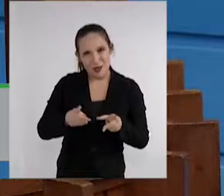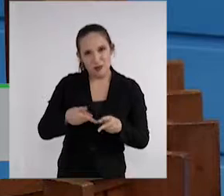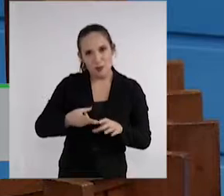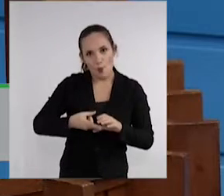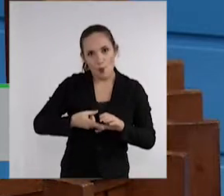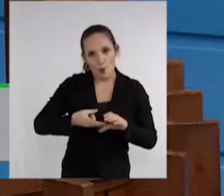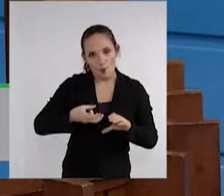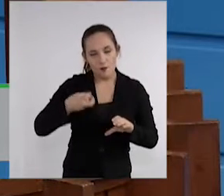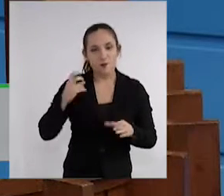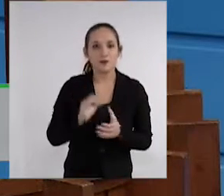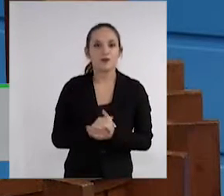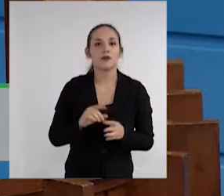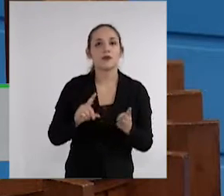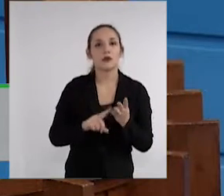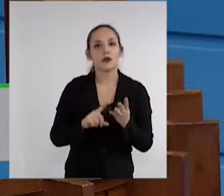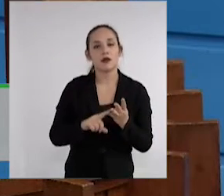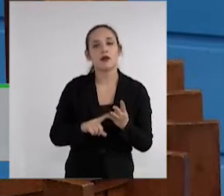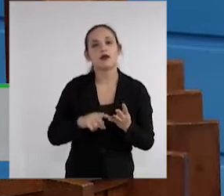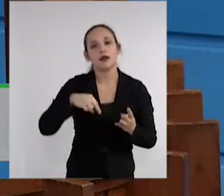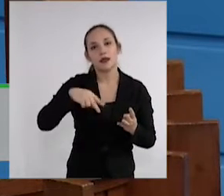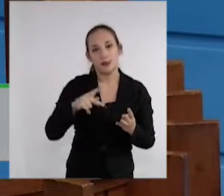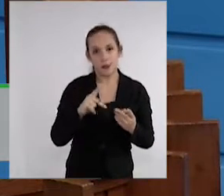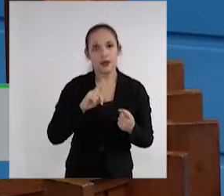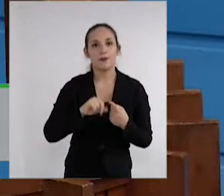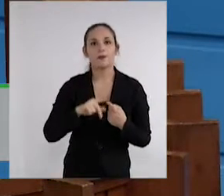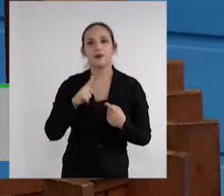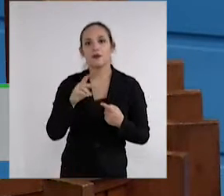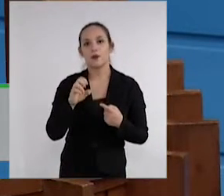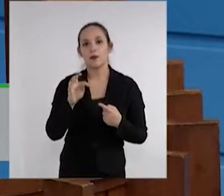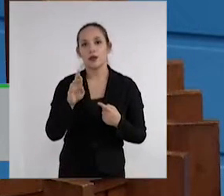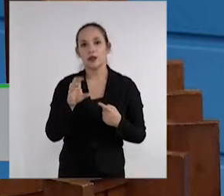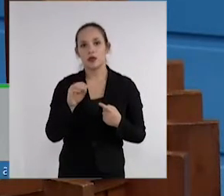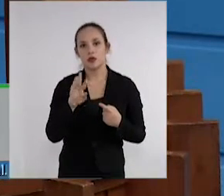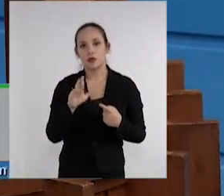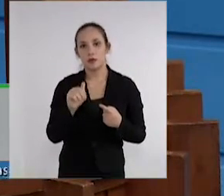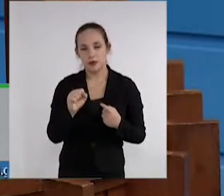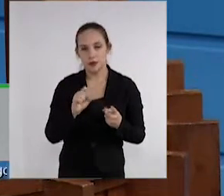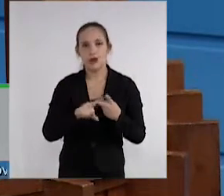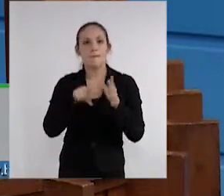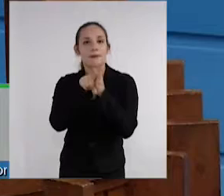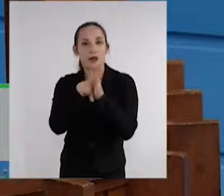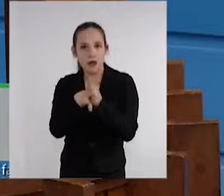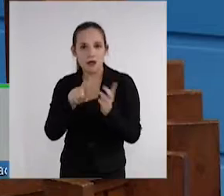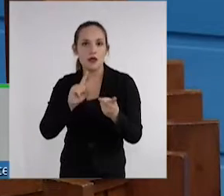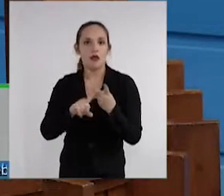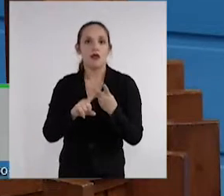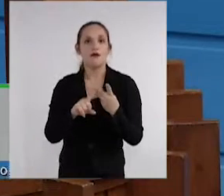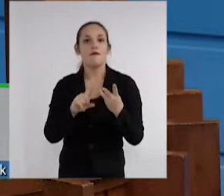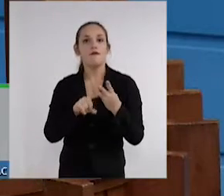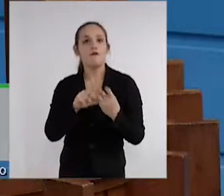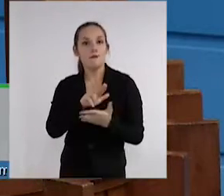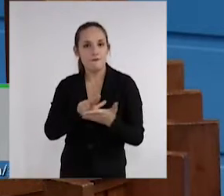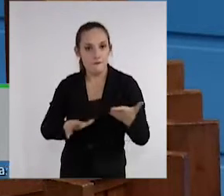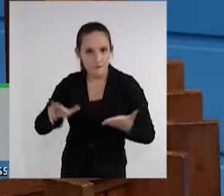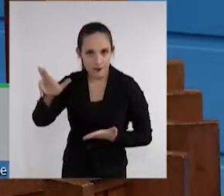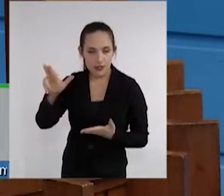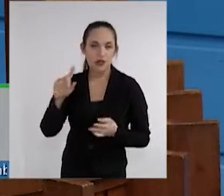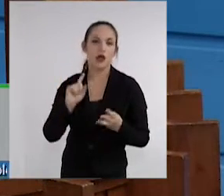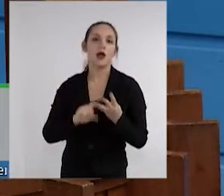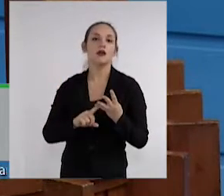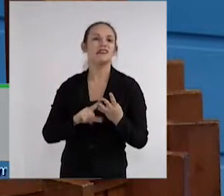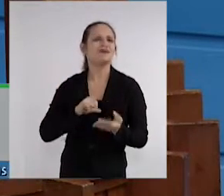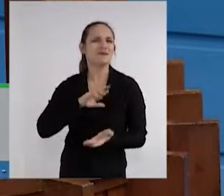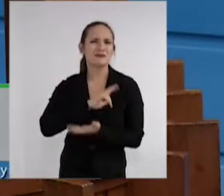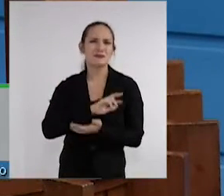confirmou presença, nós vamos ter a Petrobras, nós vamos ter pesquisadores, nós vamos ter as universidades, nós vamos ter aqui